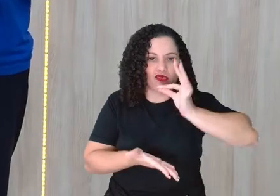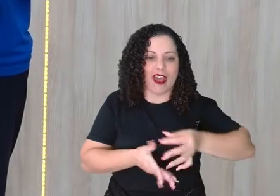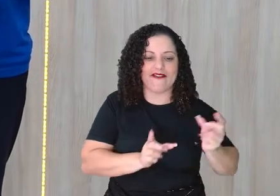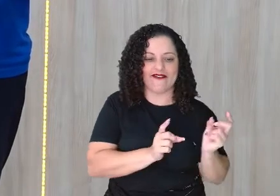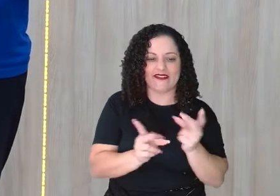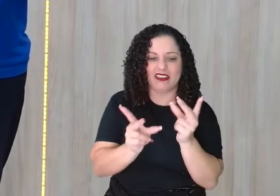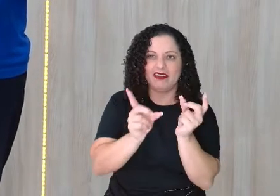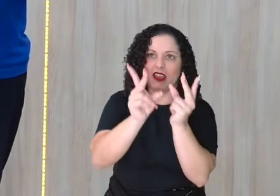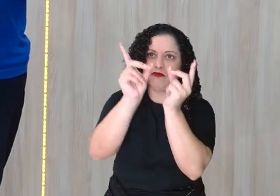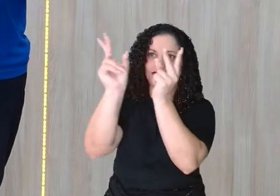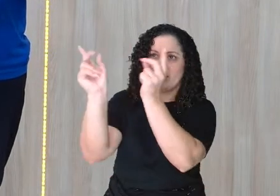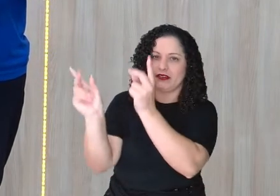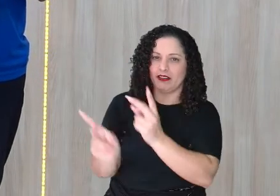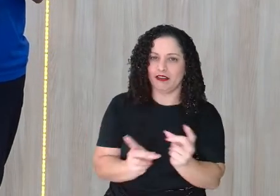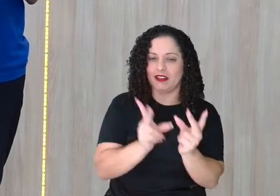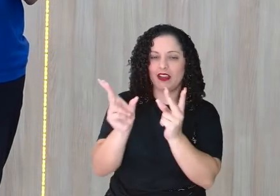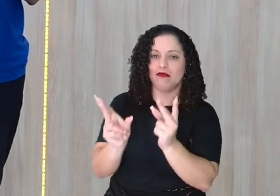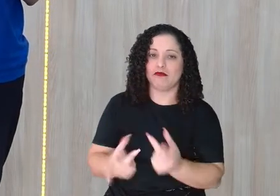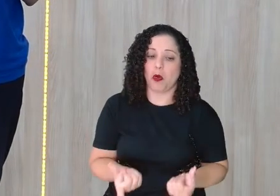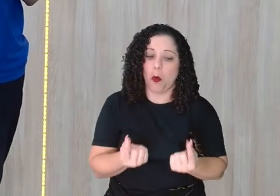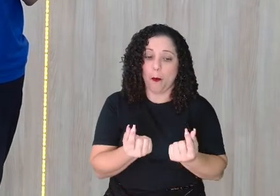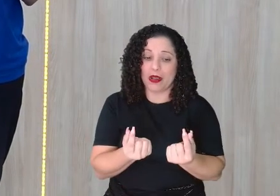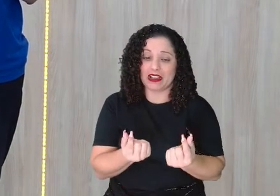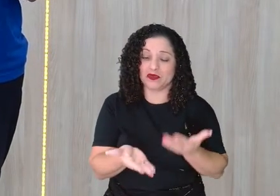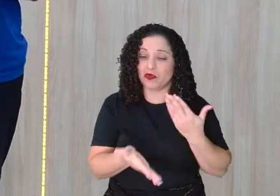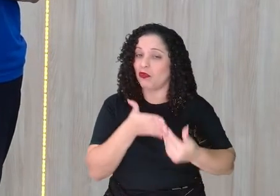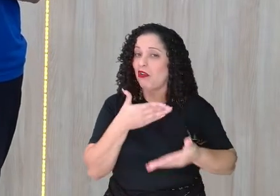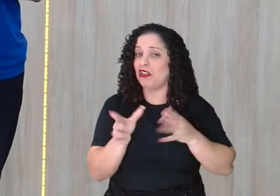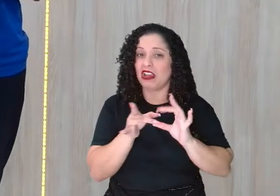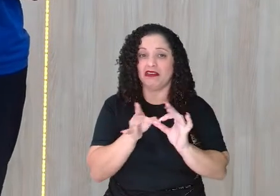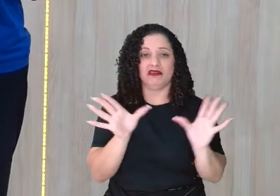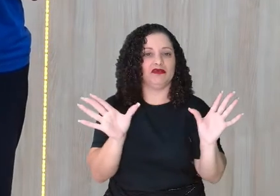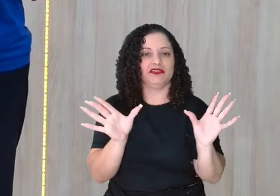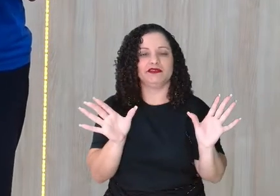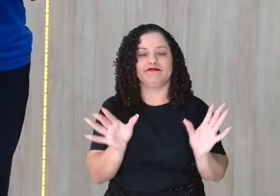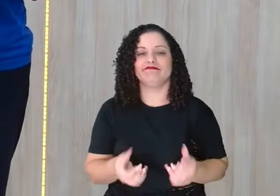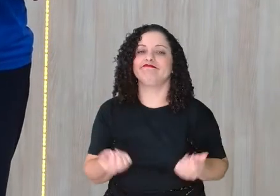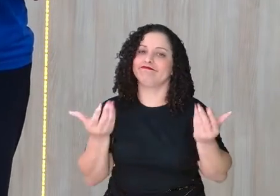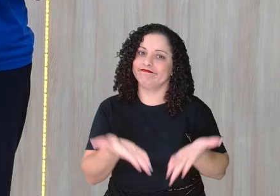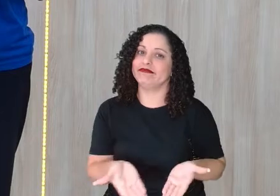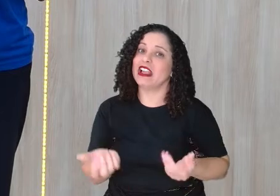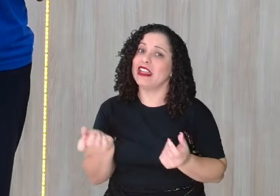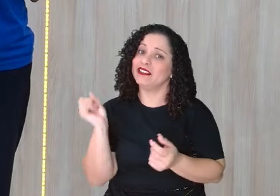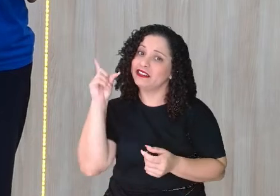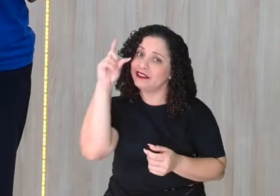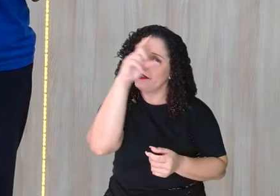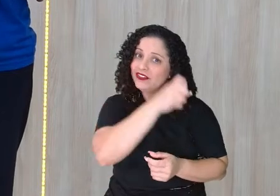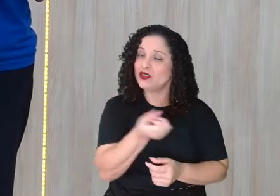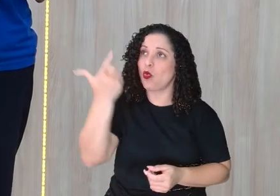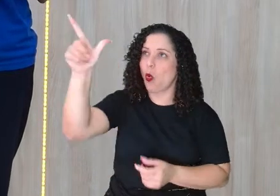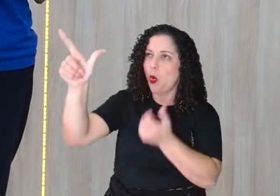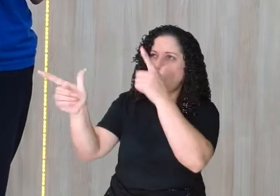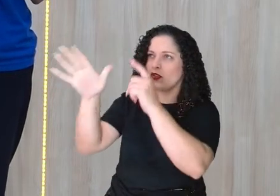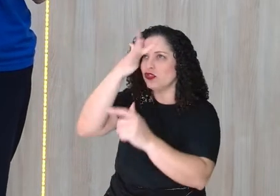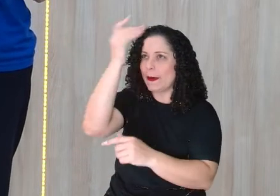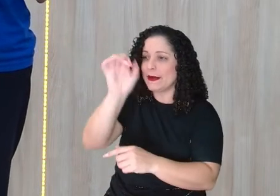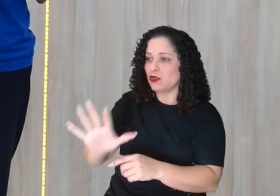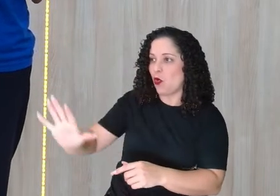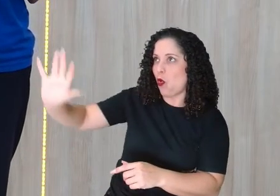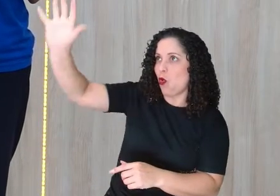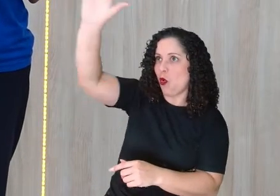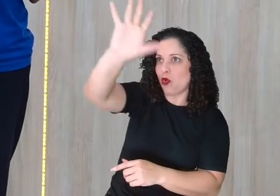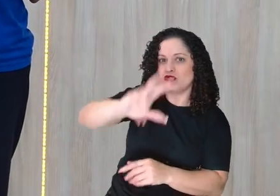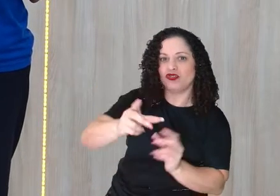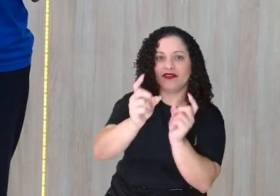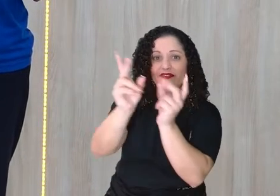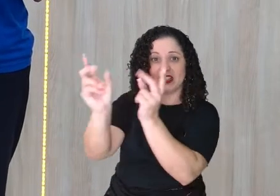né? E eu vou colocar o preço que eu quiser. Então, ficou difícil, né, para as outras pessoas que produziam, né, que vendiam